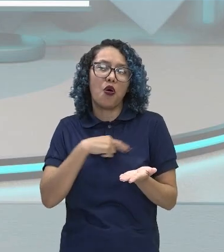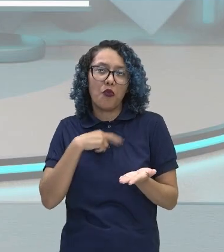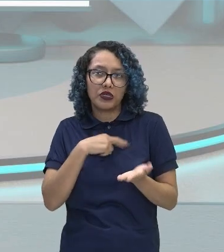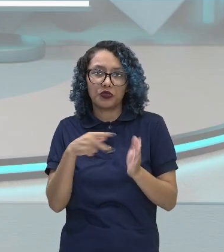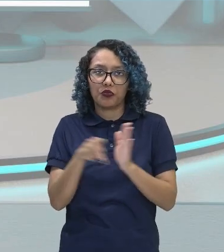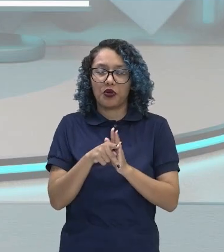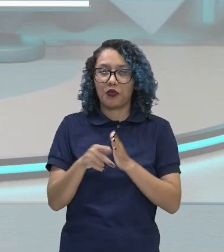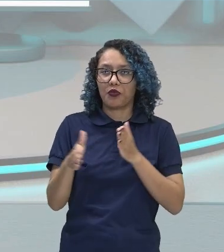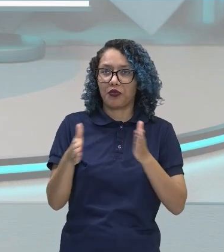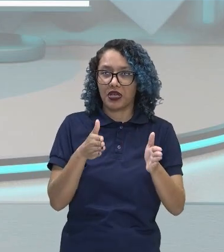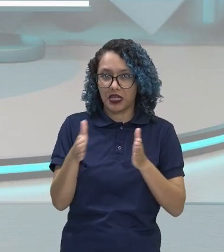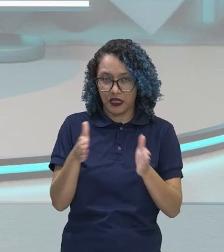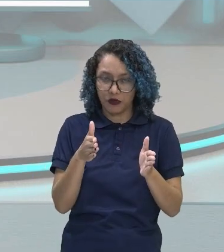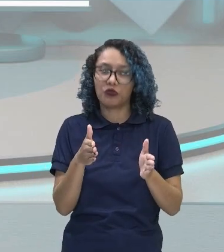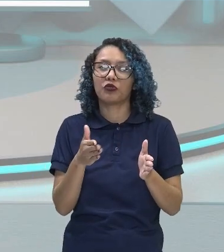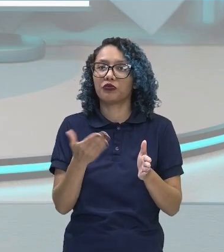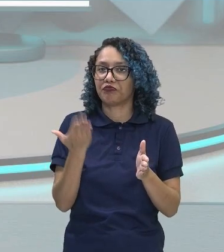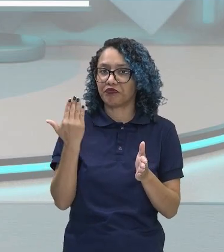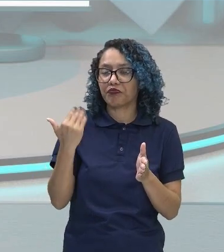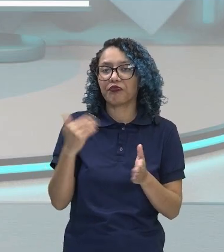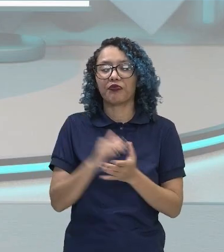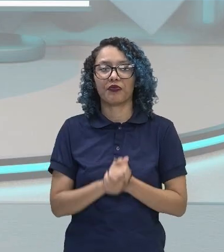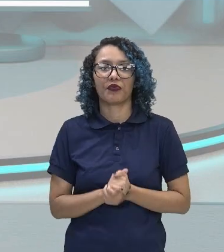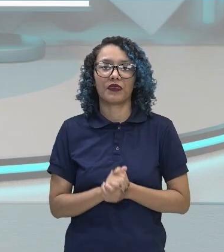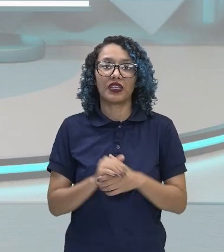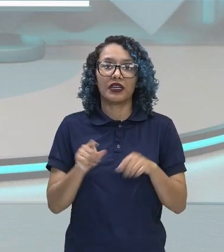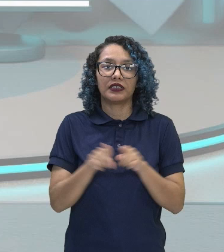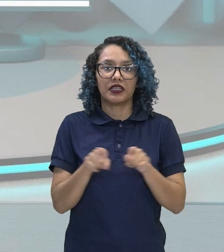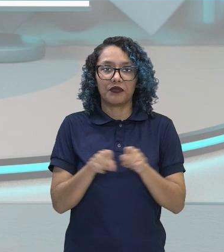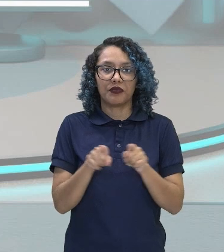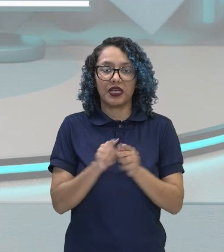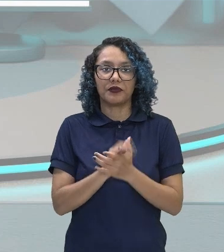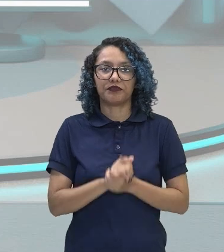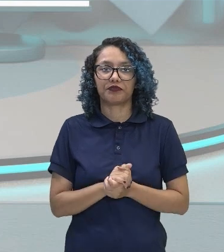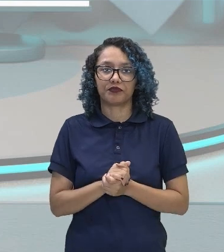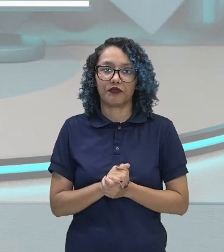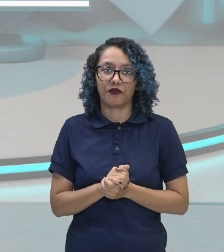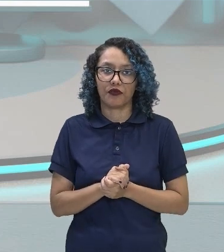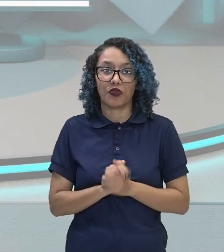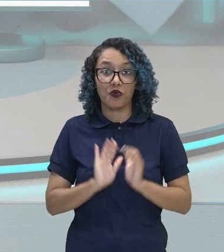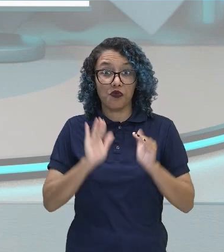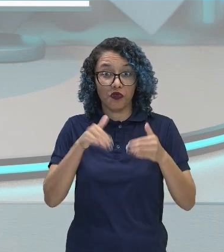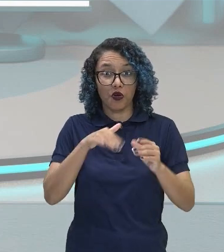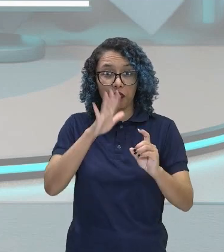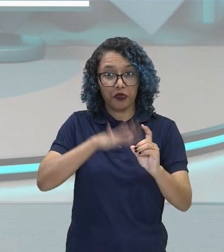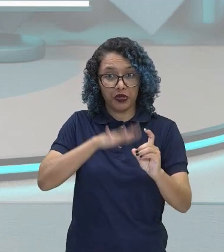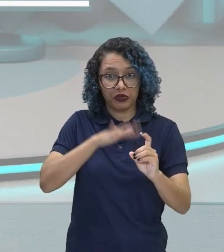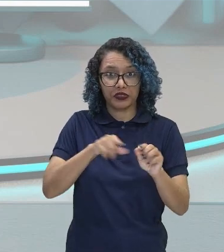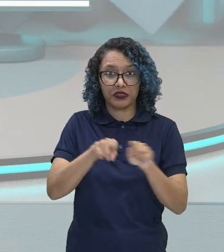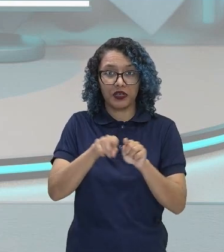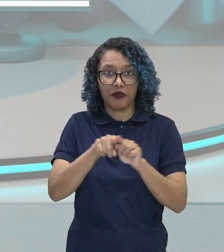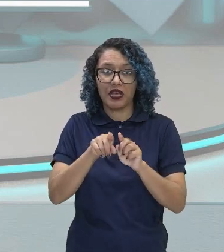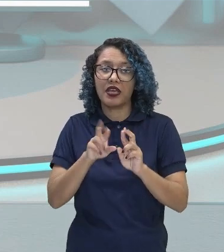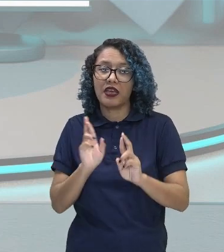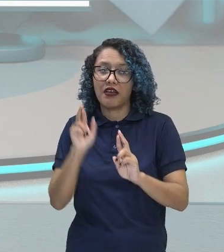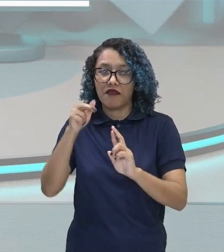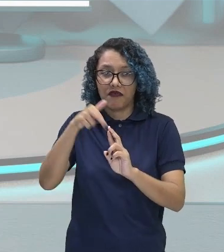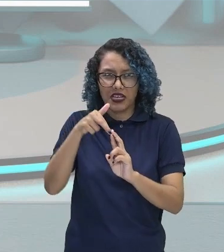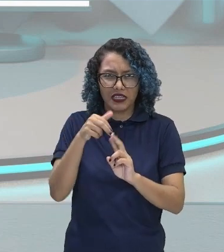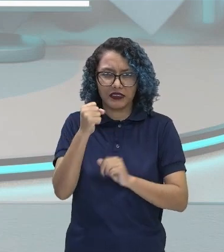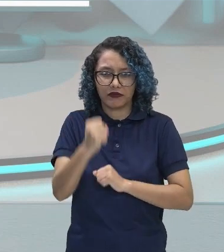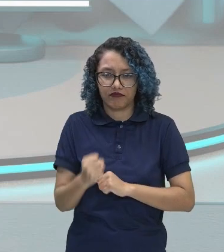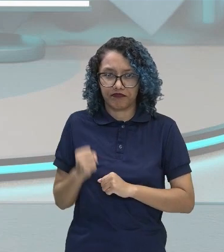da literatura do momento. Uso também da mitologia e referências pastorais, pastores